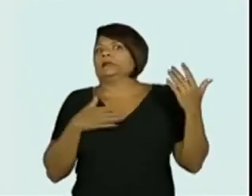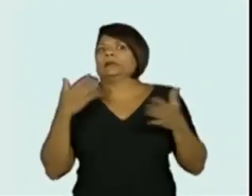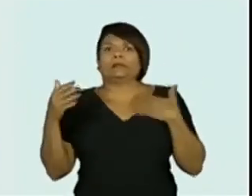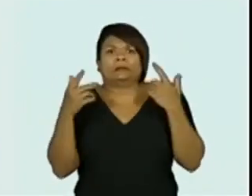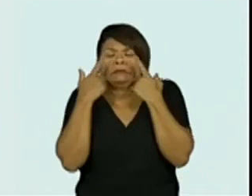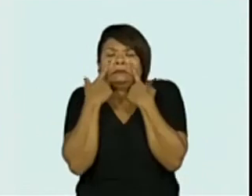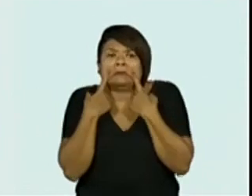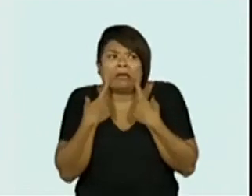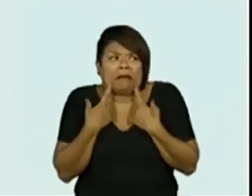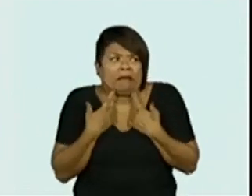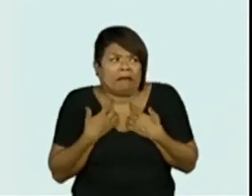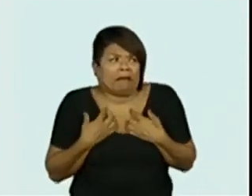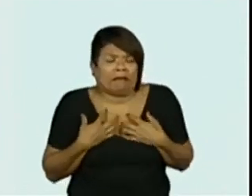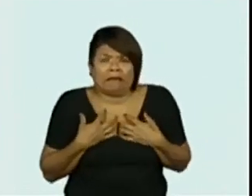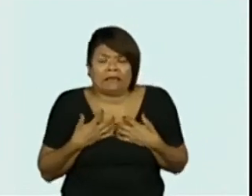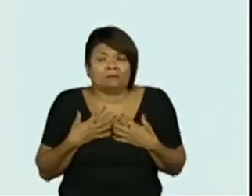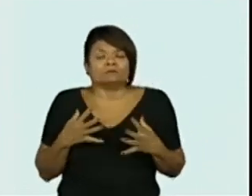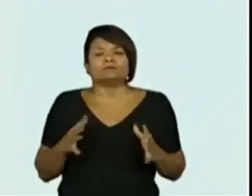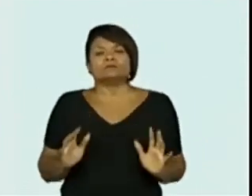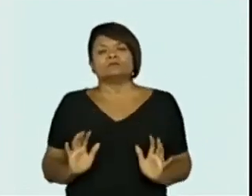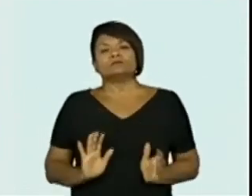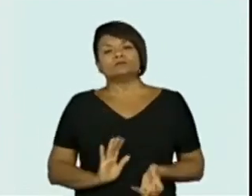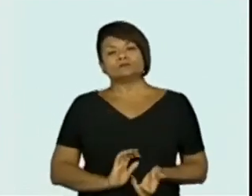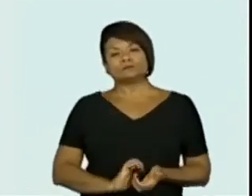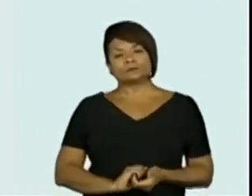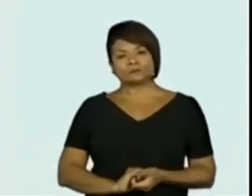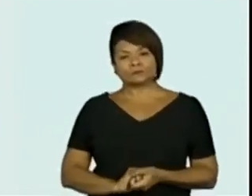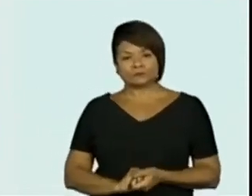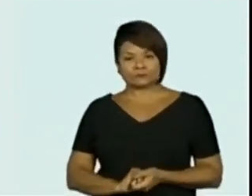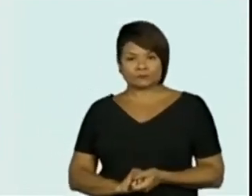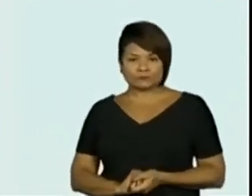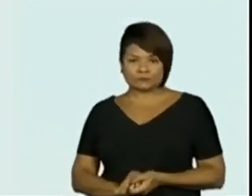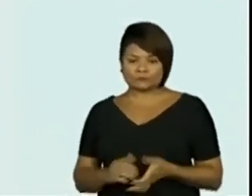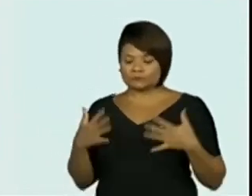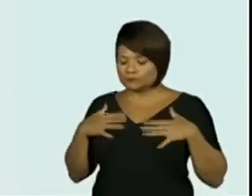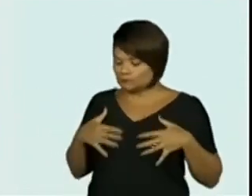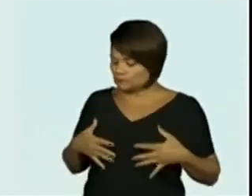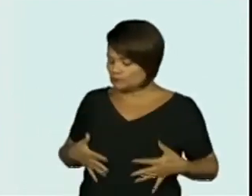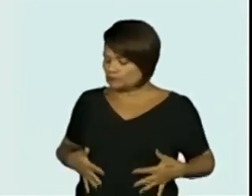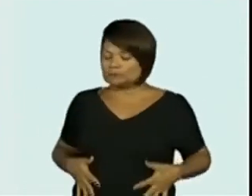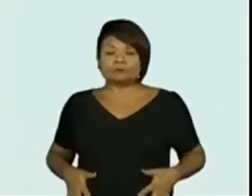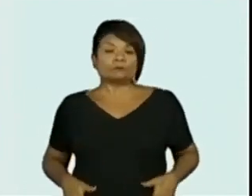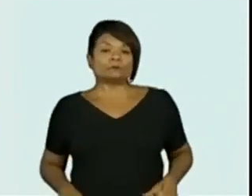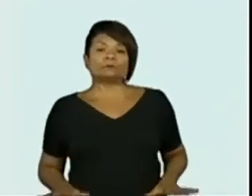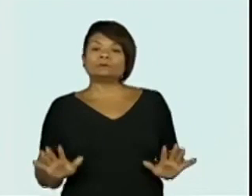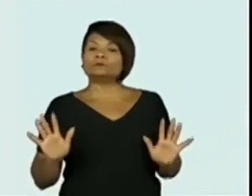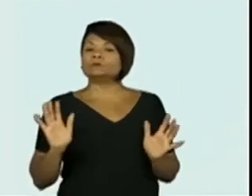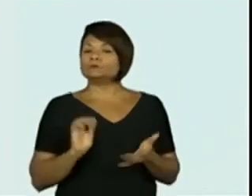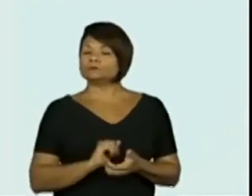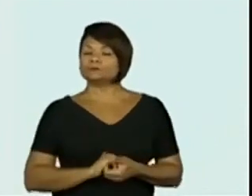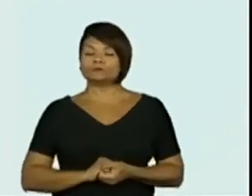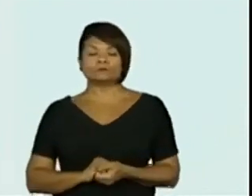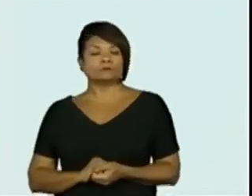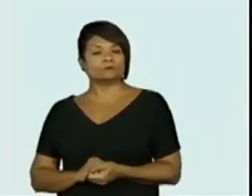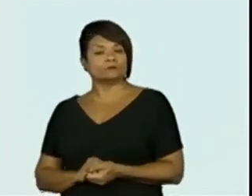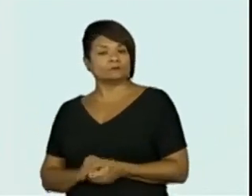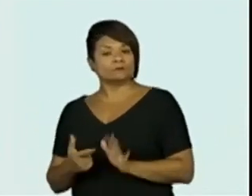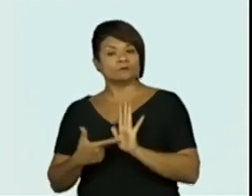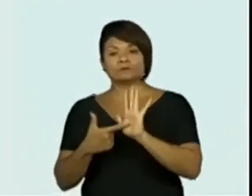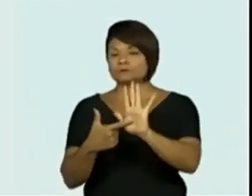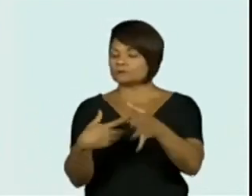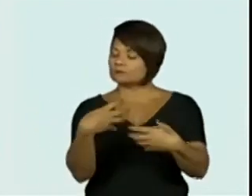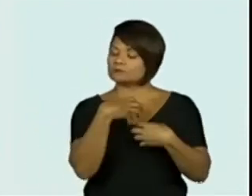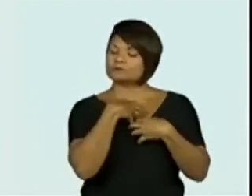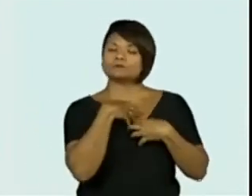vontade de chorar, mas logo passou. Exibindo o vestido que nunca teve, se mostrando daquele seu